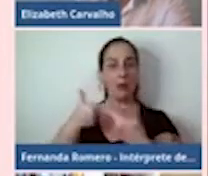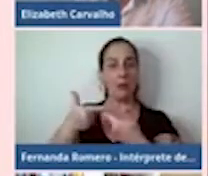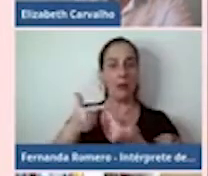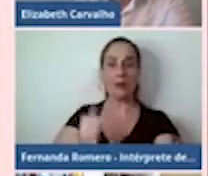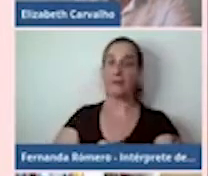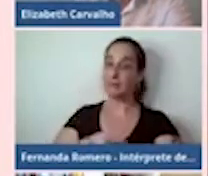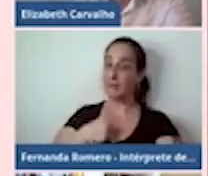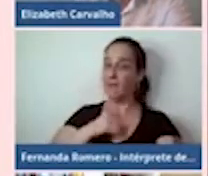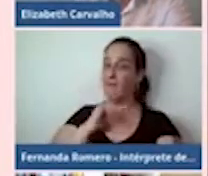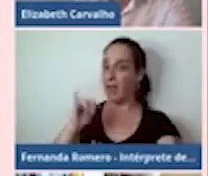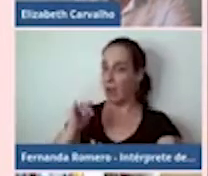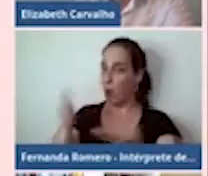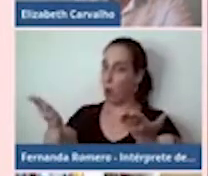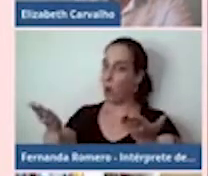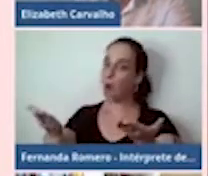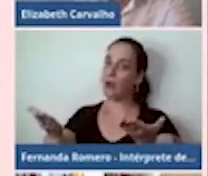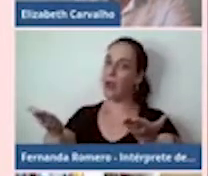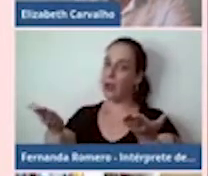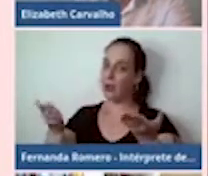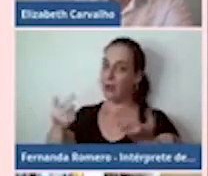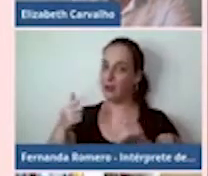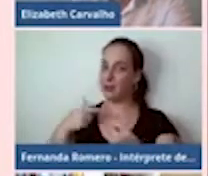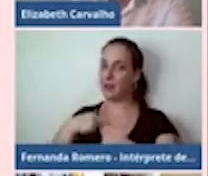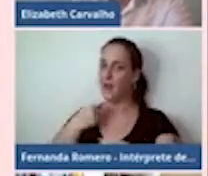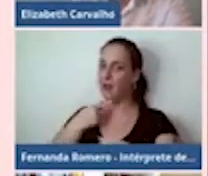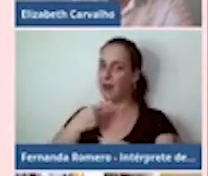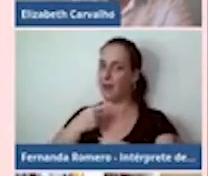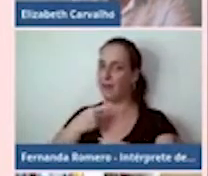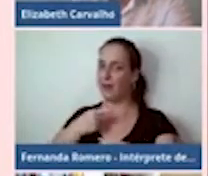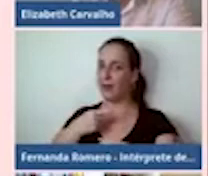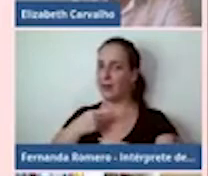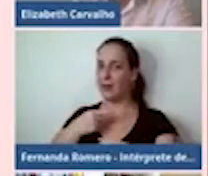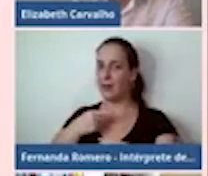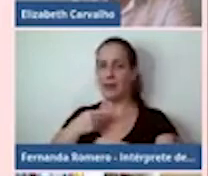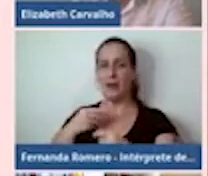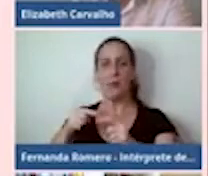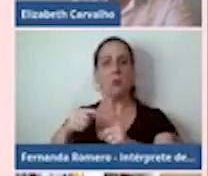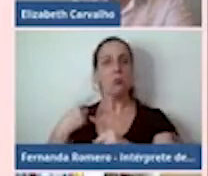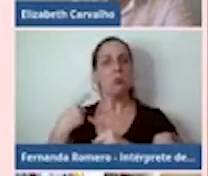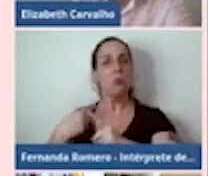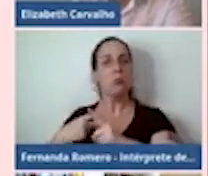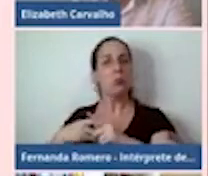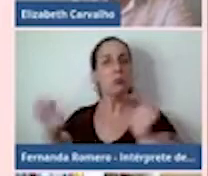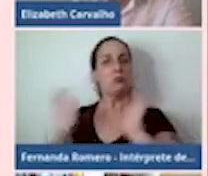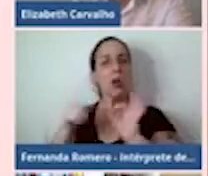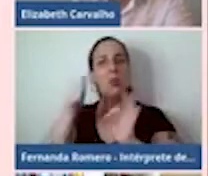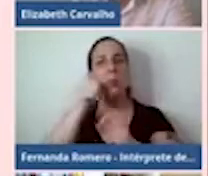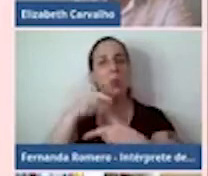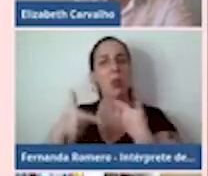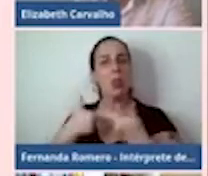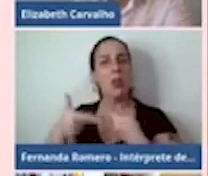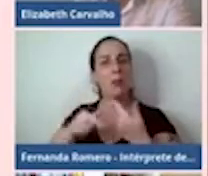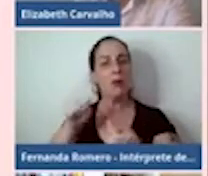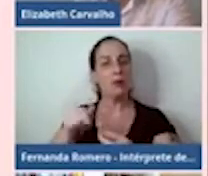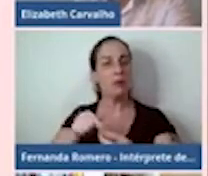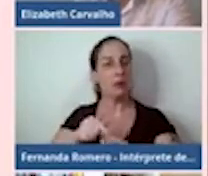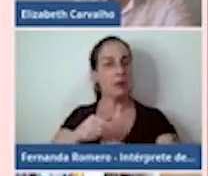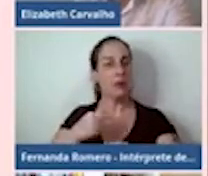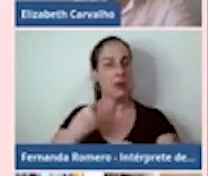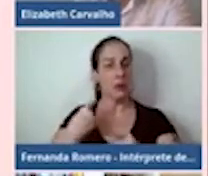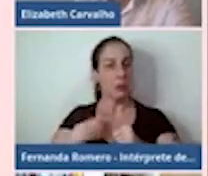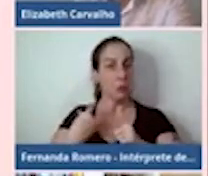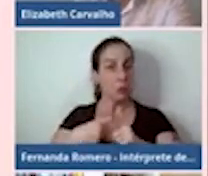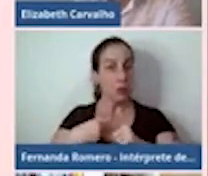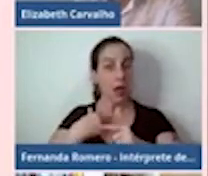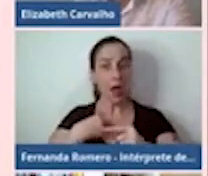hoje, né? Hoje é diferente, mas naquela época não trabalhava nenhuma. E perguntaram assim a mim, mas por que nenhuma mulher trabalha contigo? Assim, porque eu fiz uma seleção e ninguém